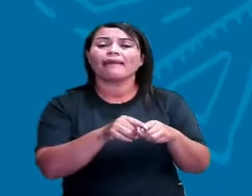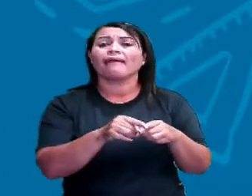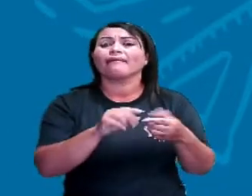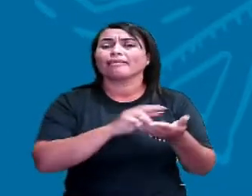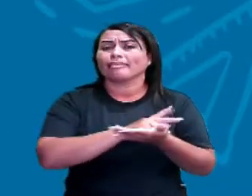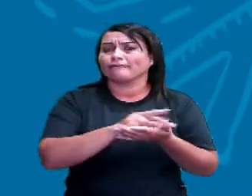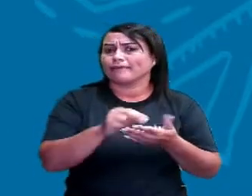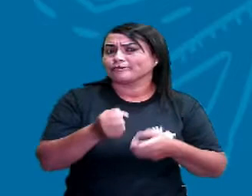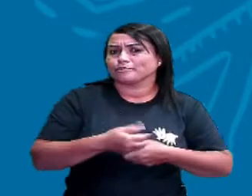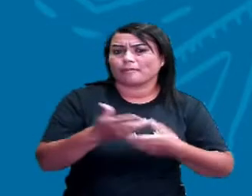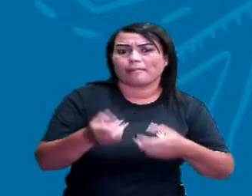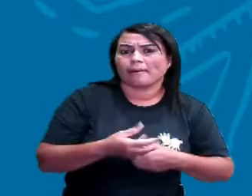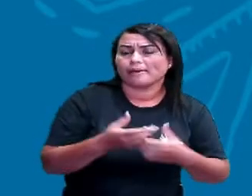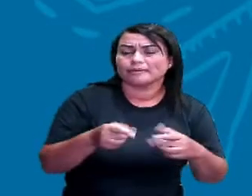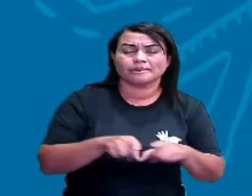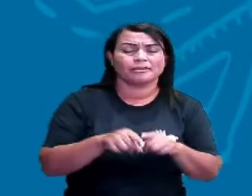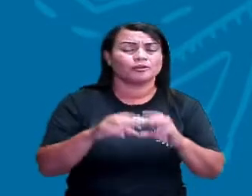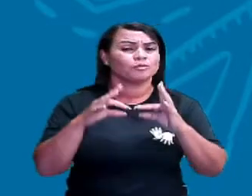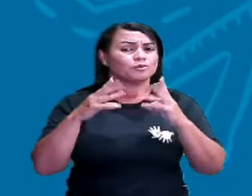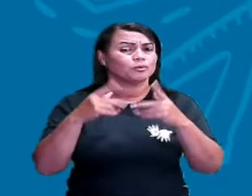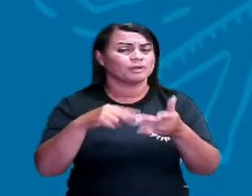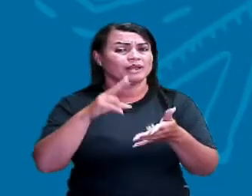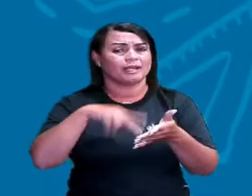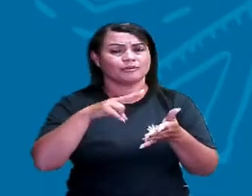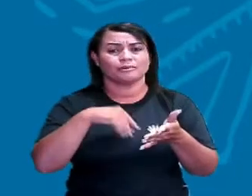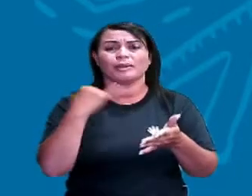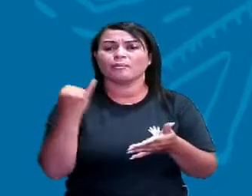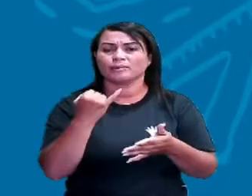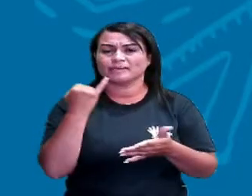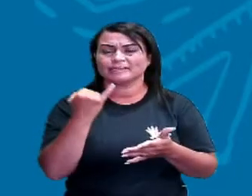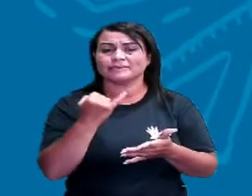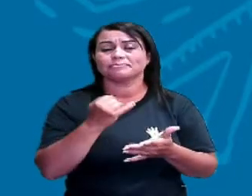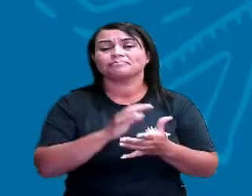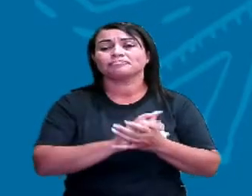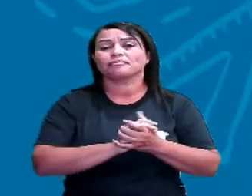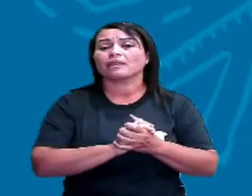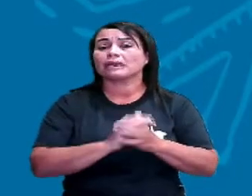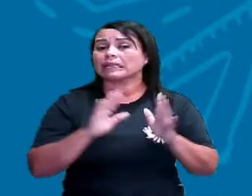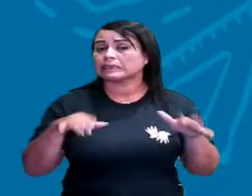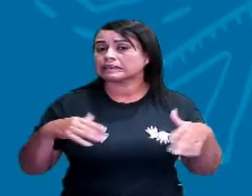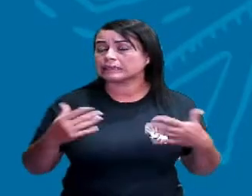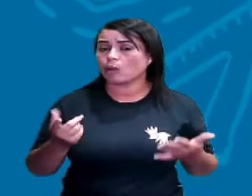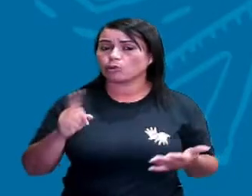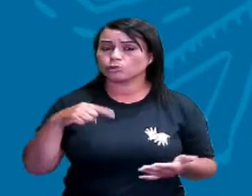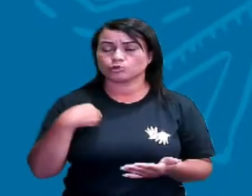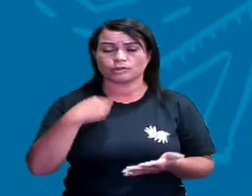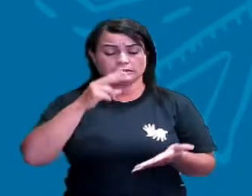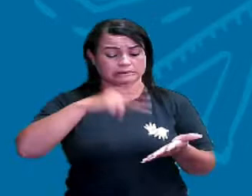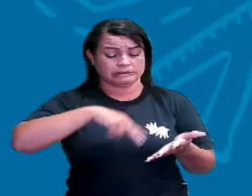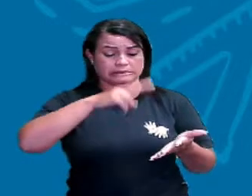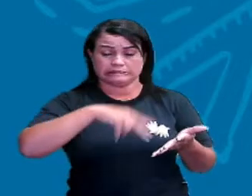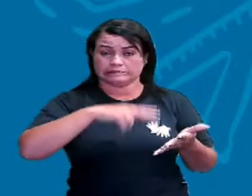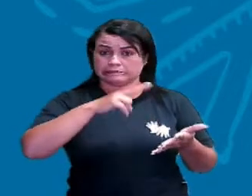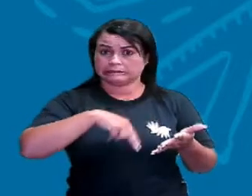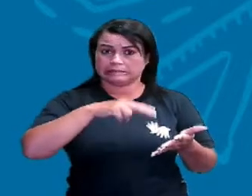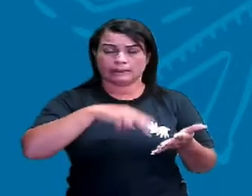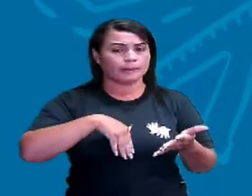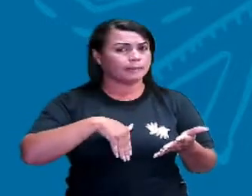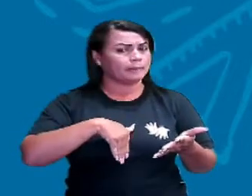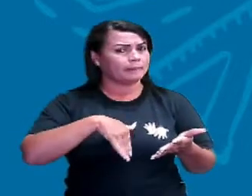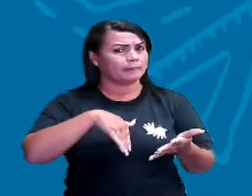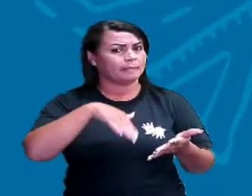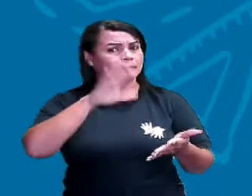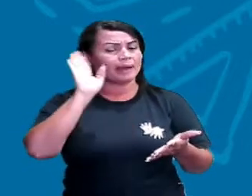poemas. Então, toda leitura ela é importante. Então, quando a gente lê bastante, aumenta o